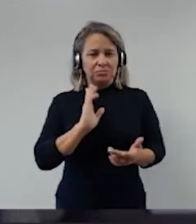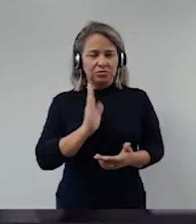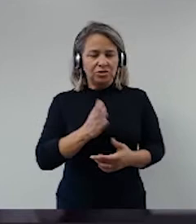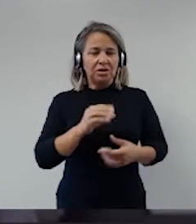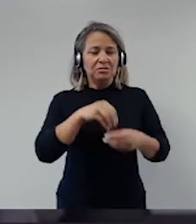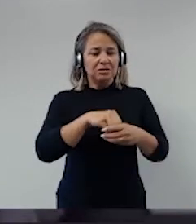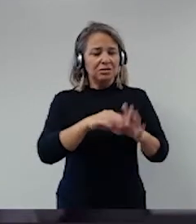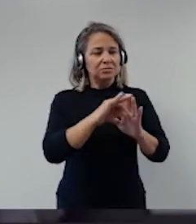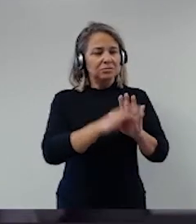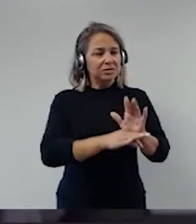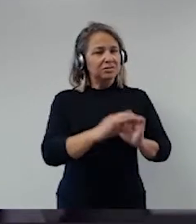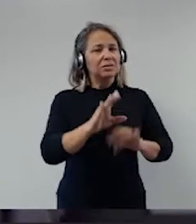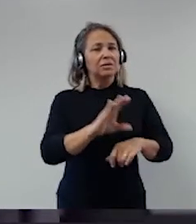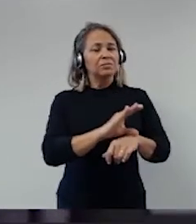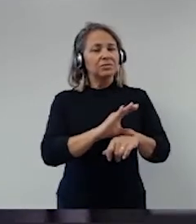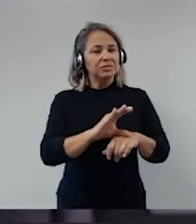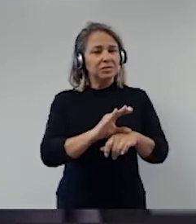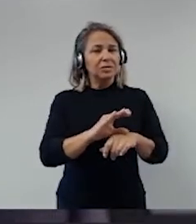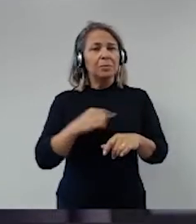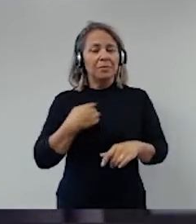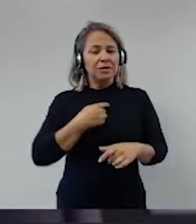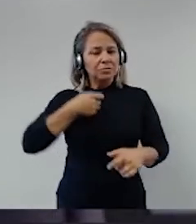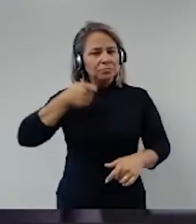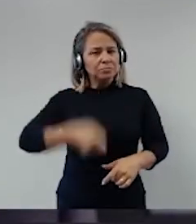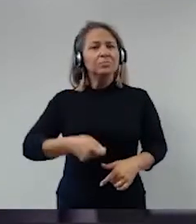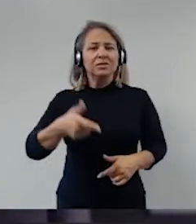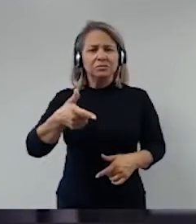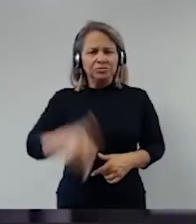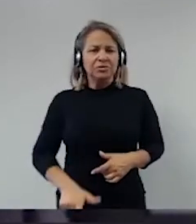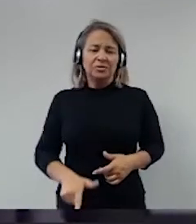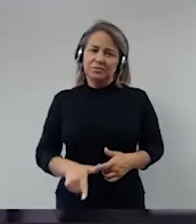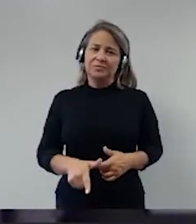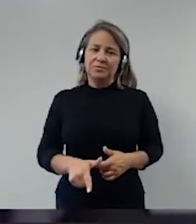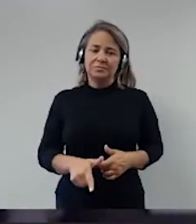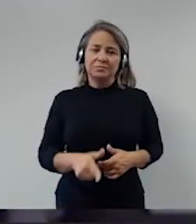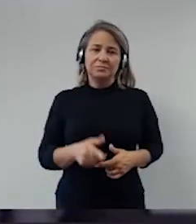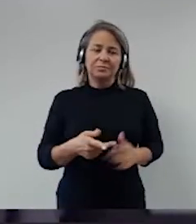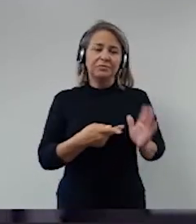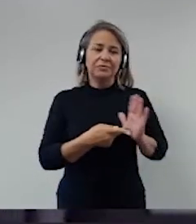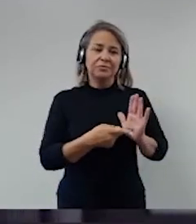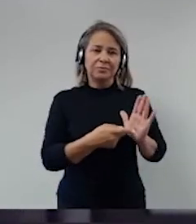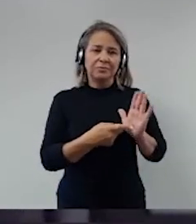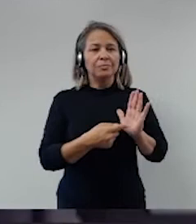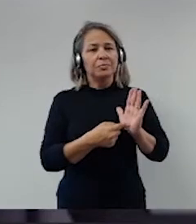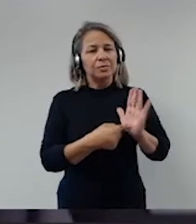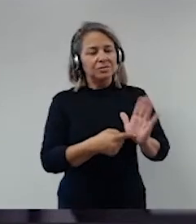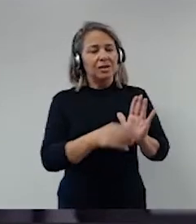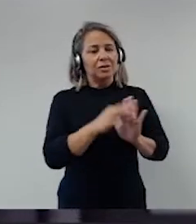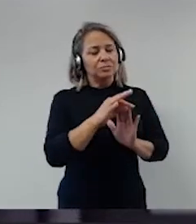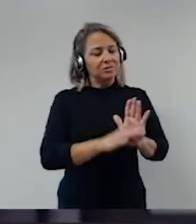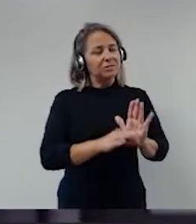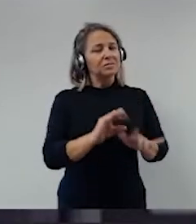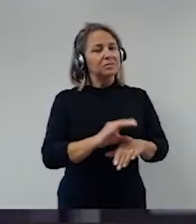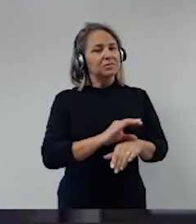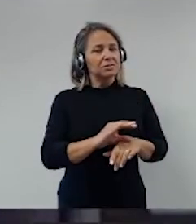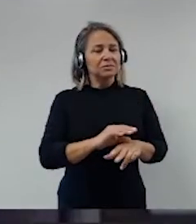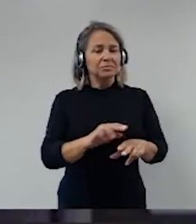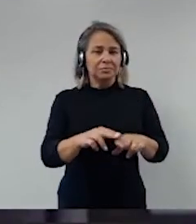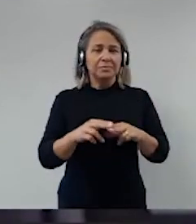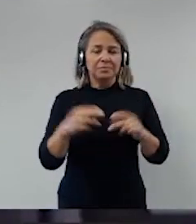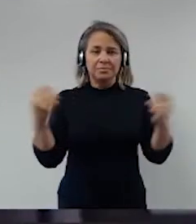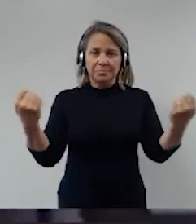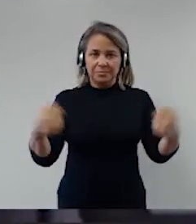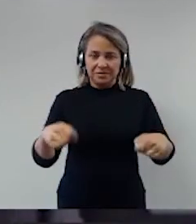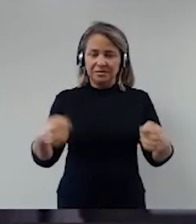no texto da Constituição para reafirmar o próprio texto da Constituição. Portanto, ele deveria,